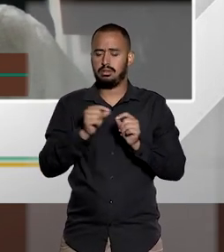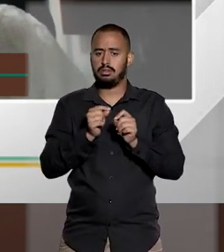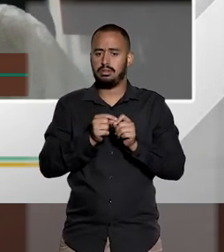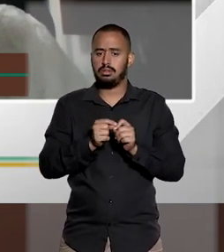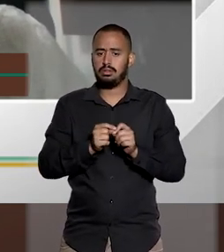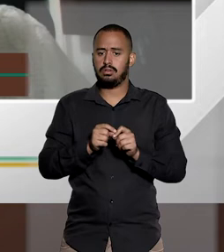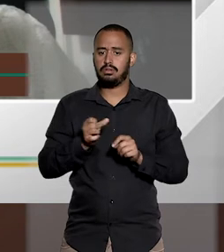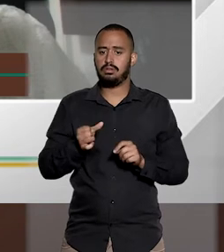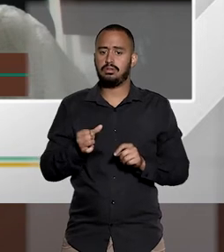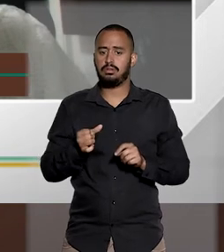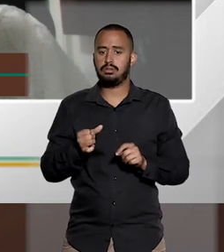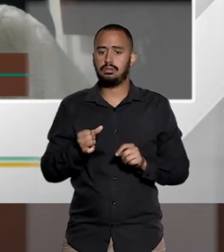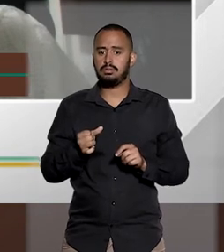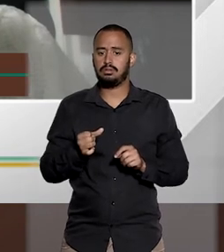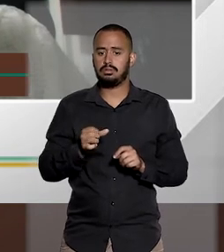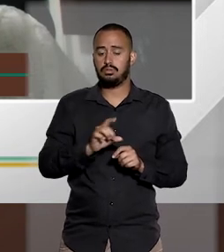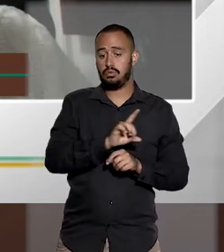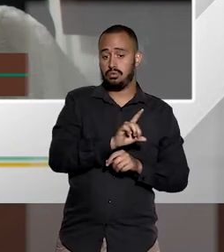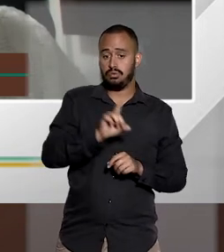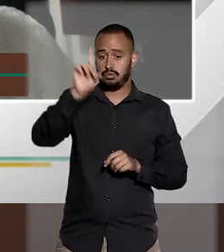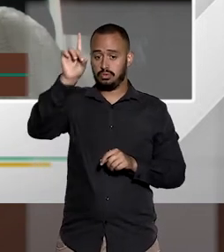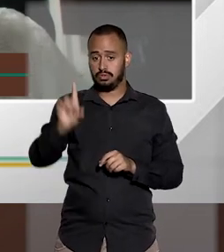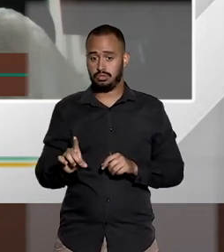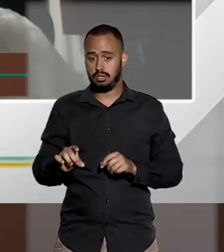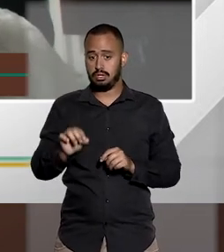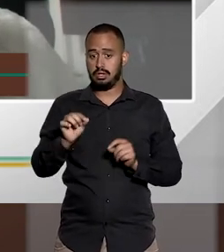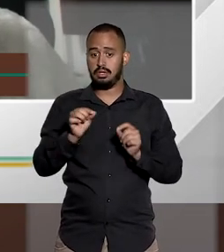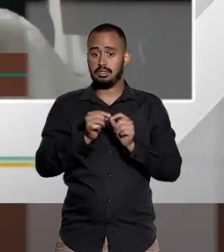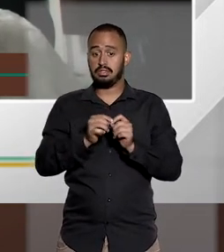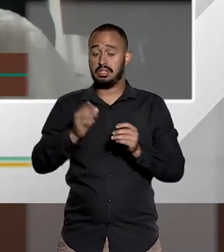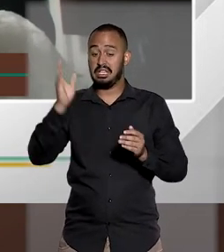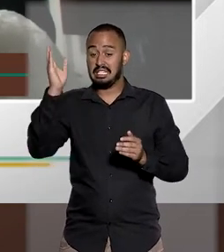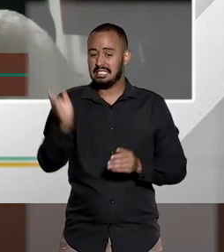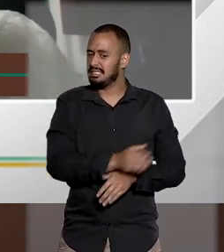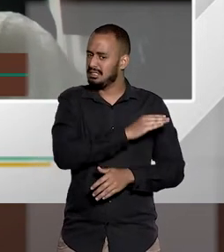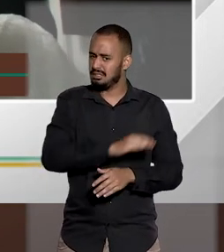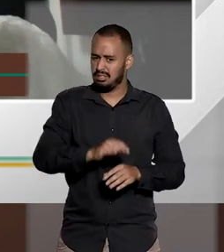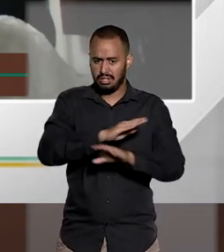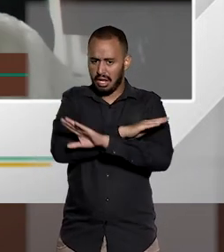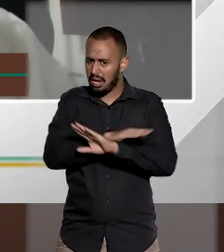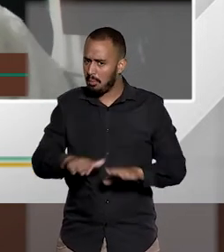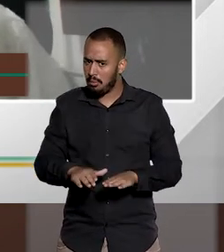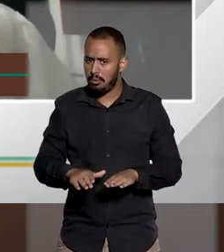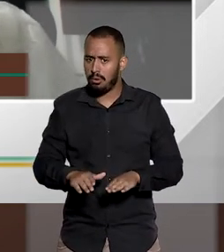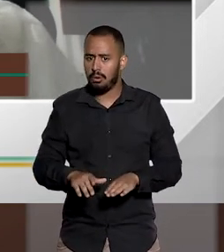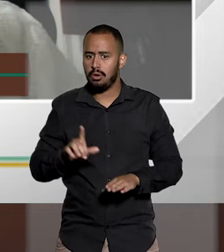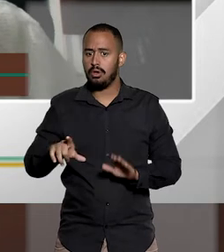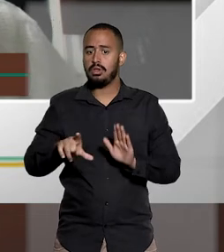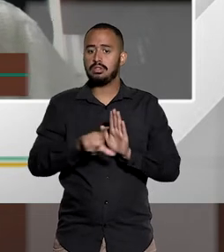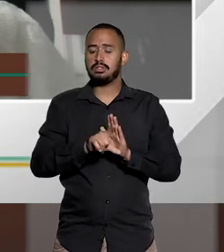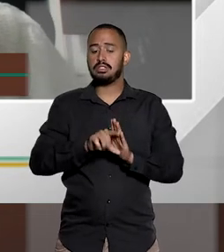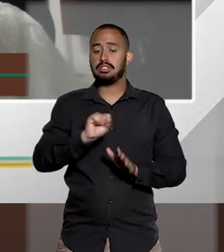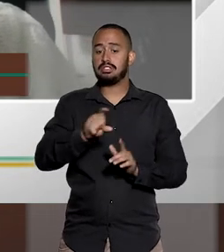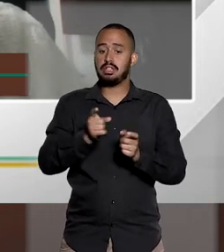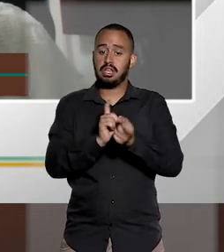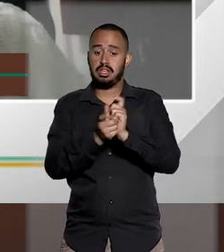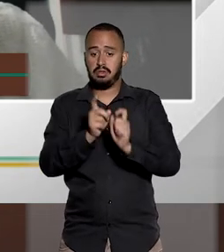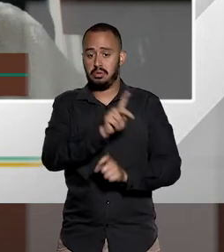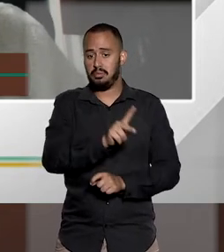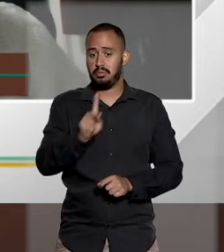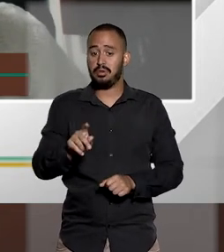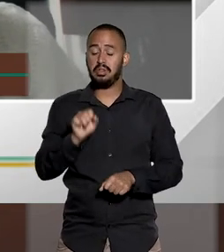para o contratado o direito à extinção do contrato se a administração pública